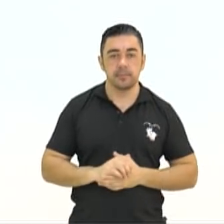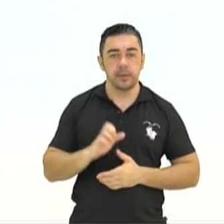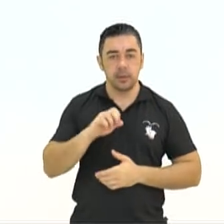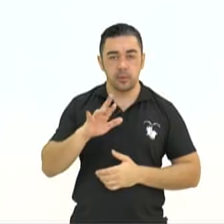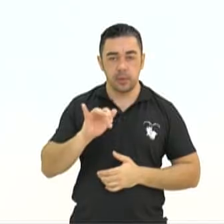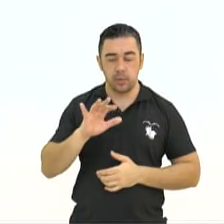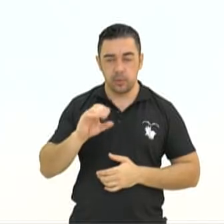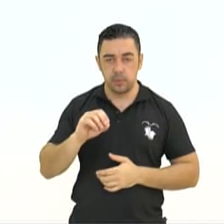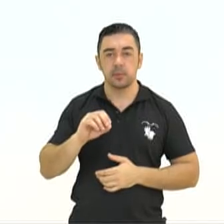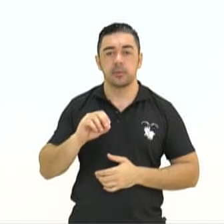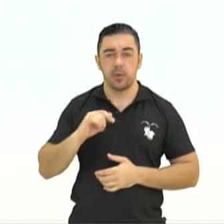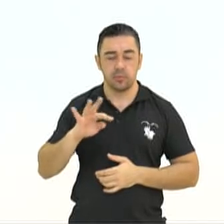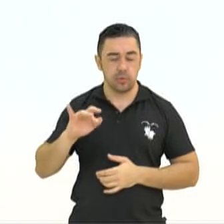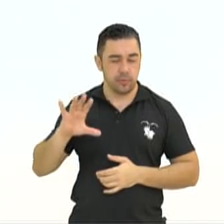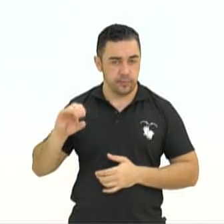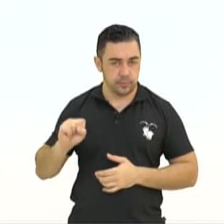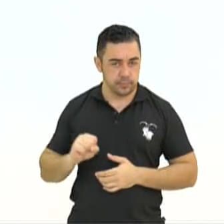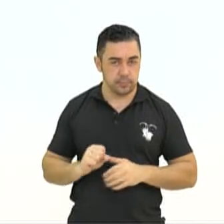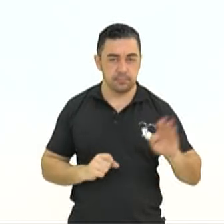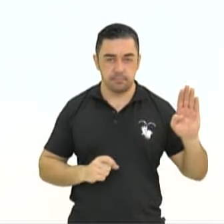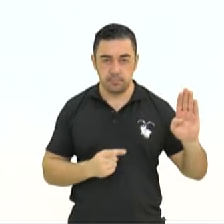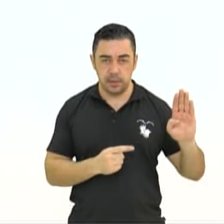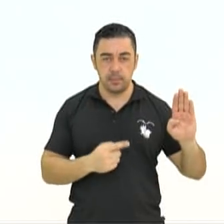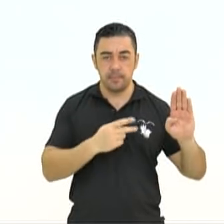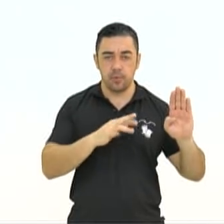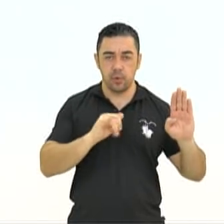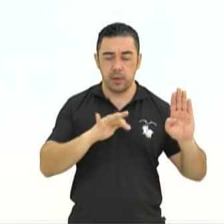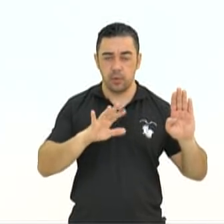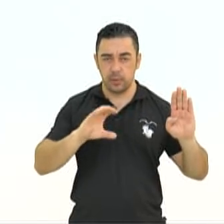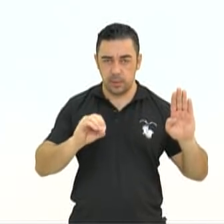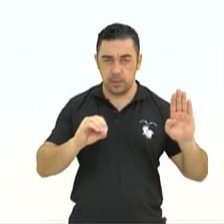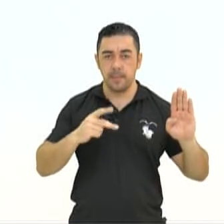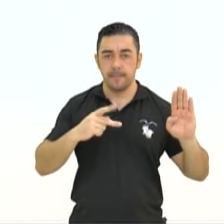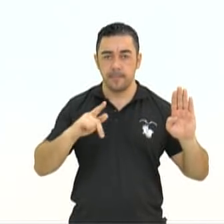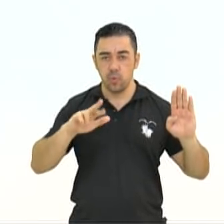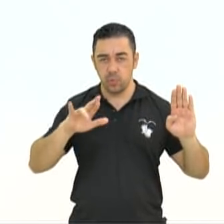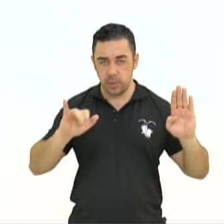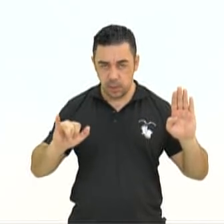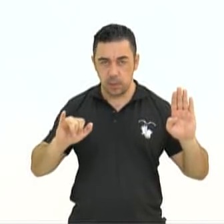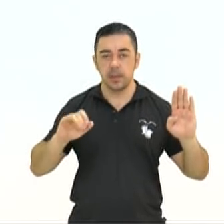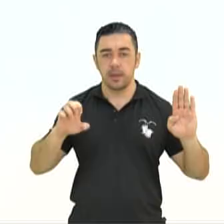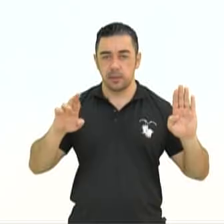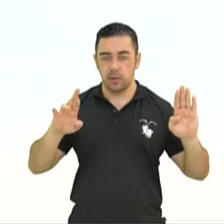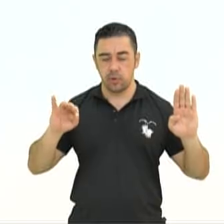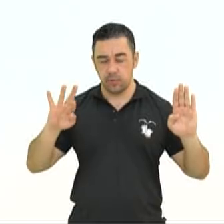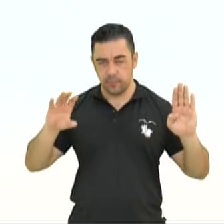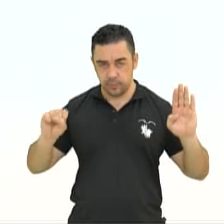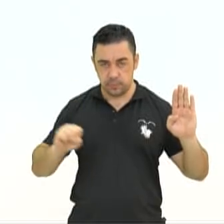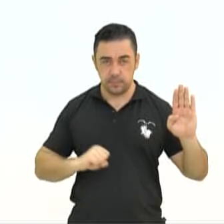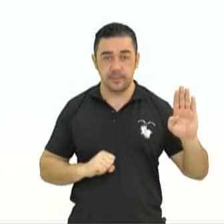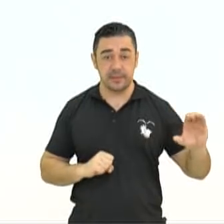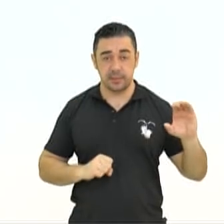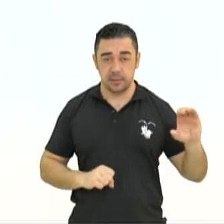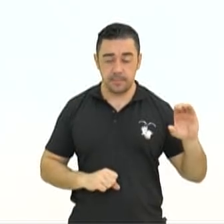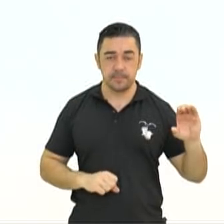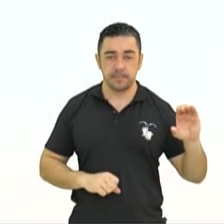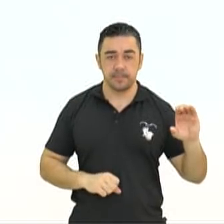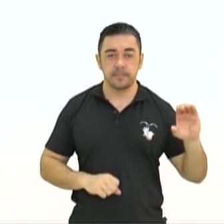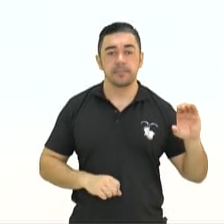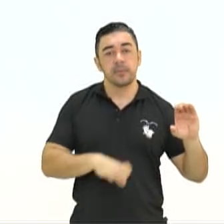unicelulares e autótrofos? Letra B. São procariontes pluricelulares e heterótrofos? Letra C.